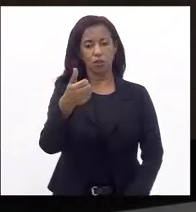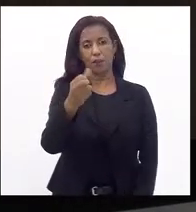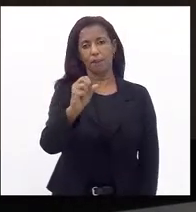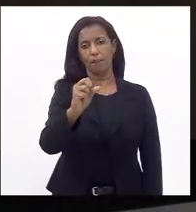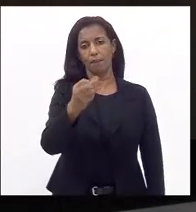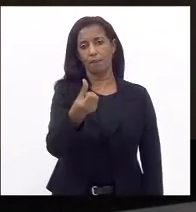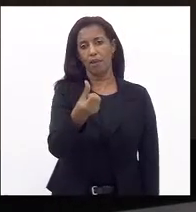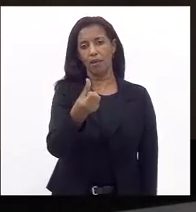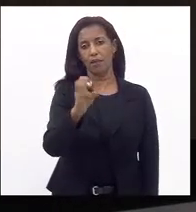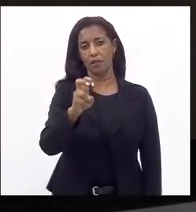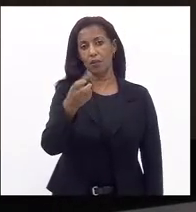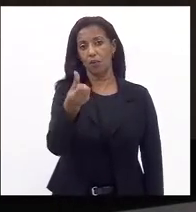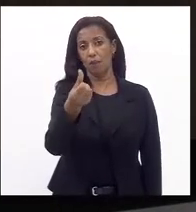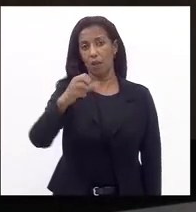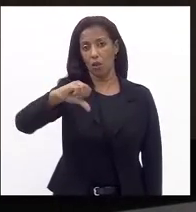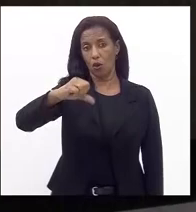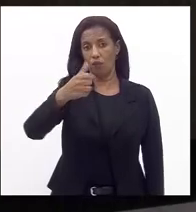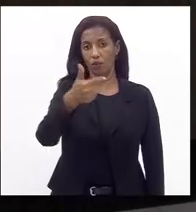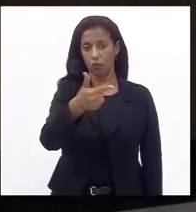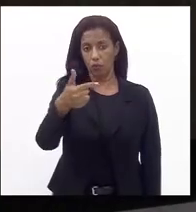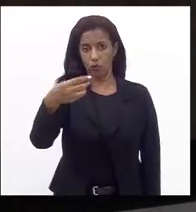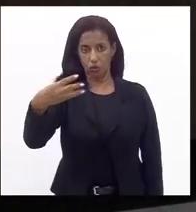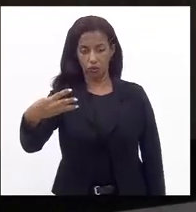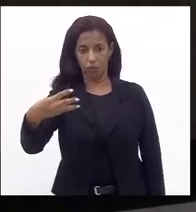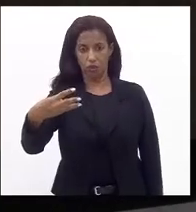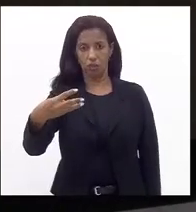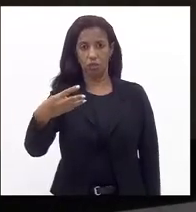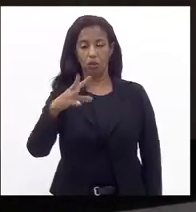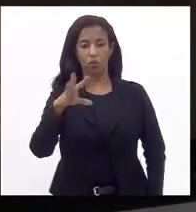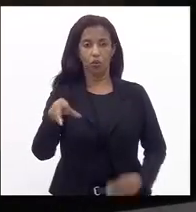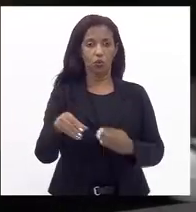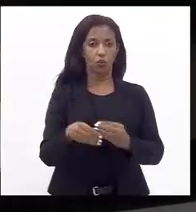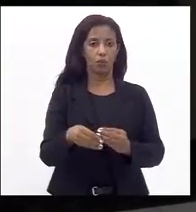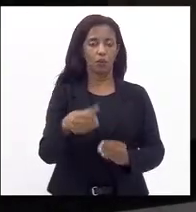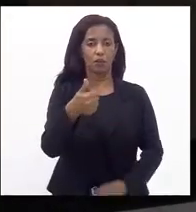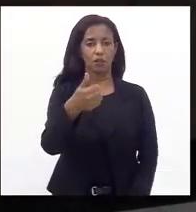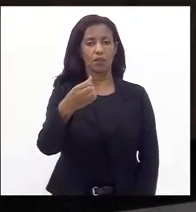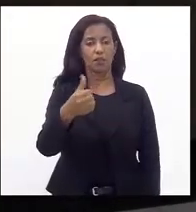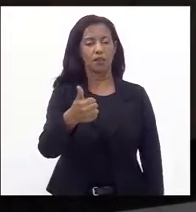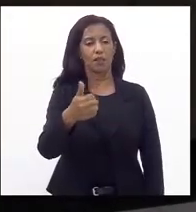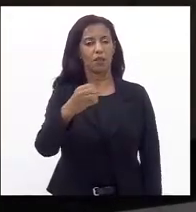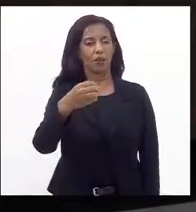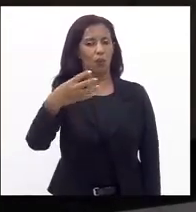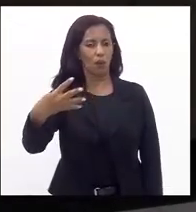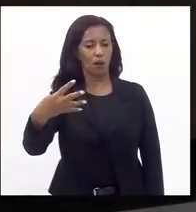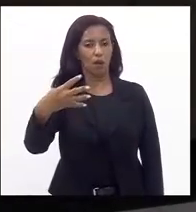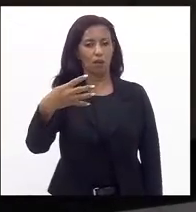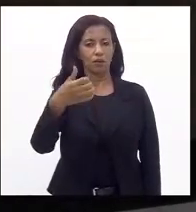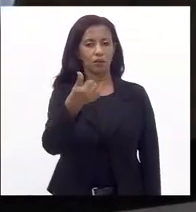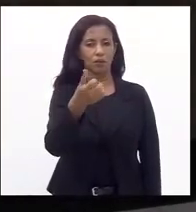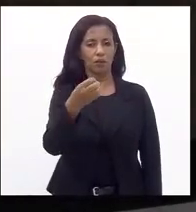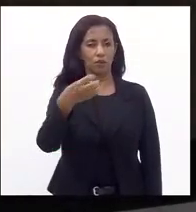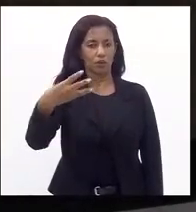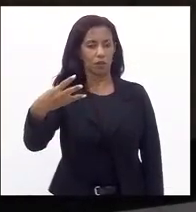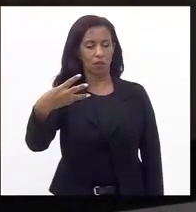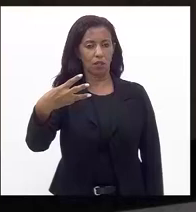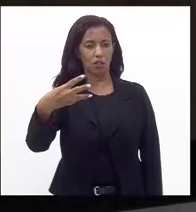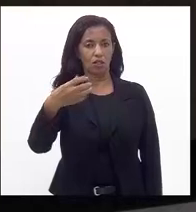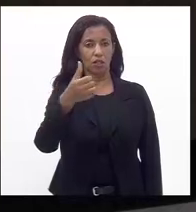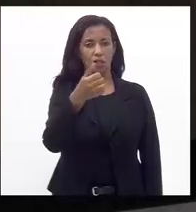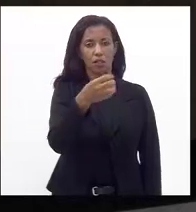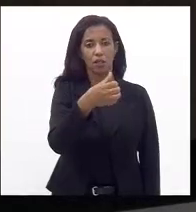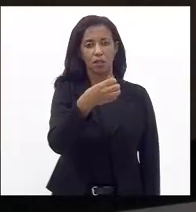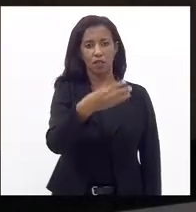6569 159 e223 curtindo as suas vendas 104 309 Agostina